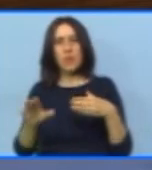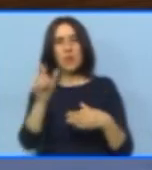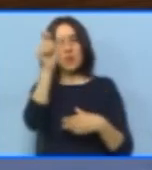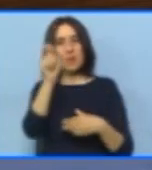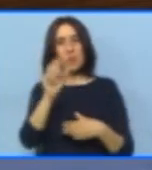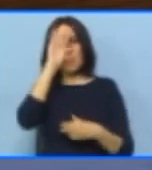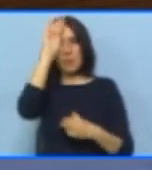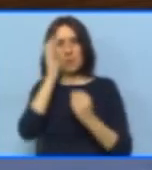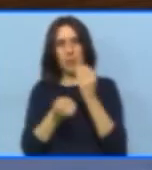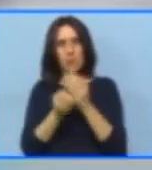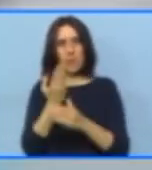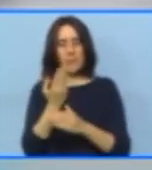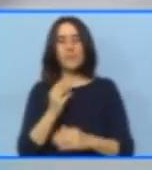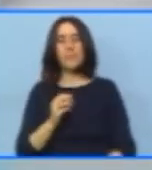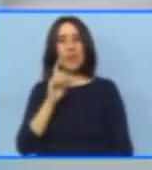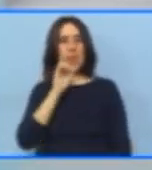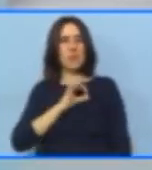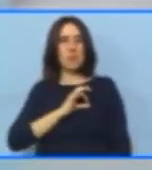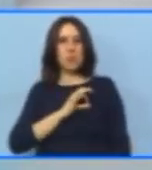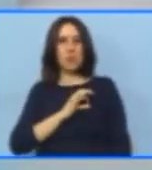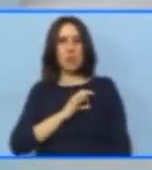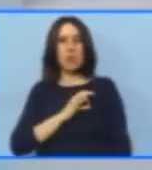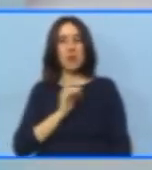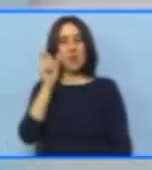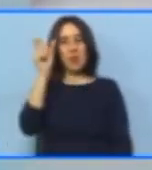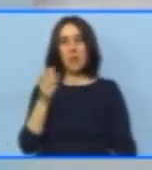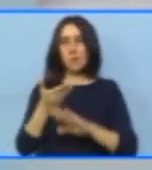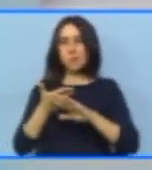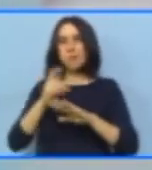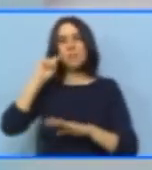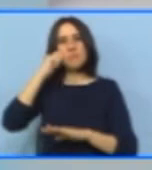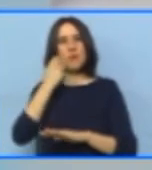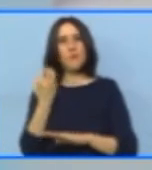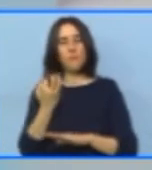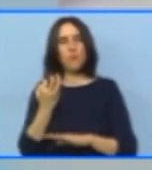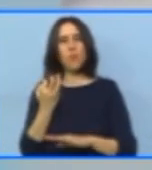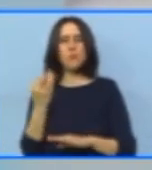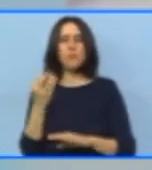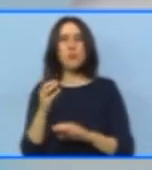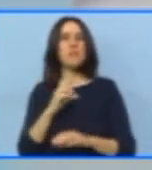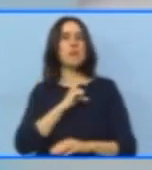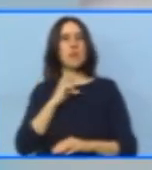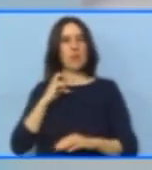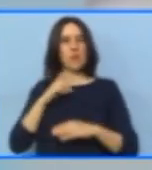Papa. Essa senhora, que aliás foi vítima de abusos sexuais por parte de membros do clero,